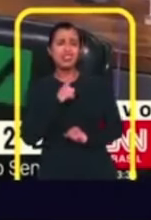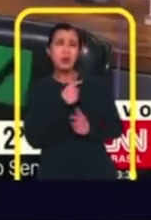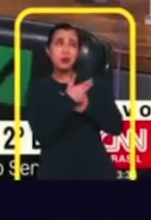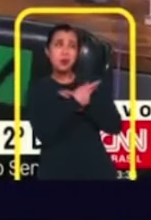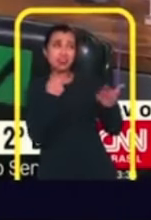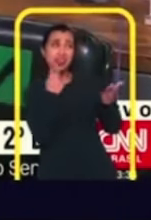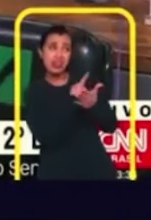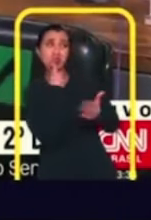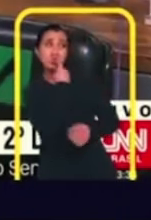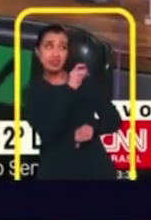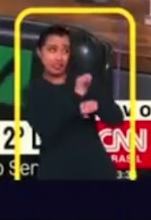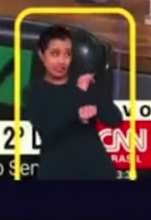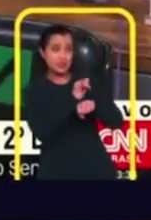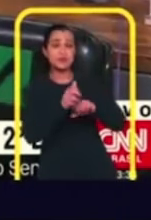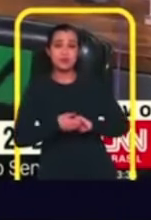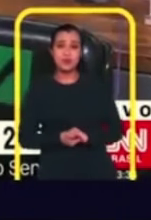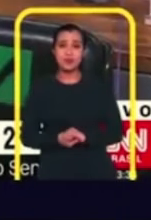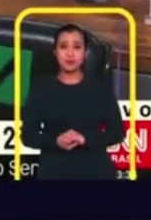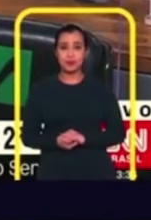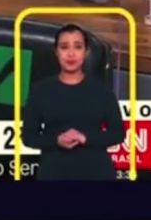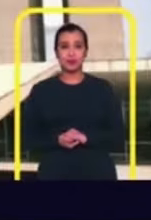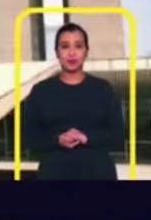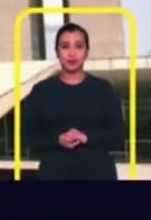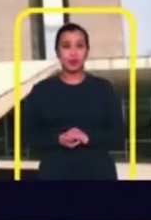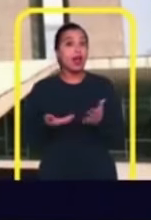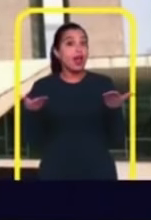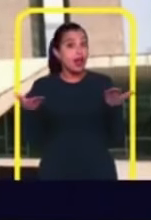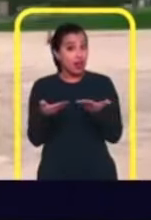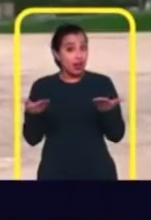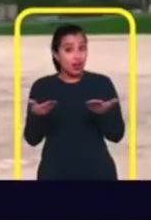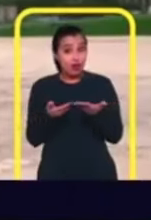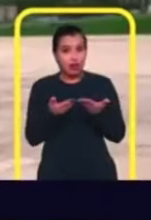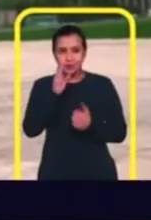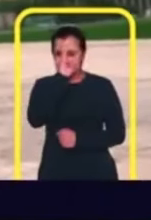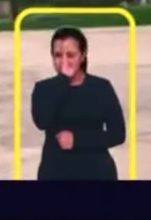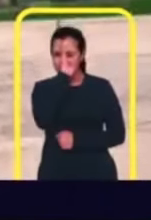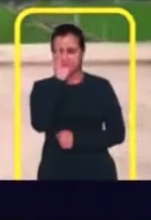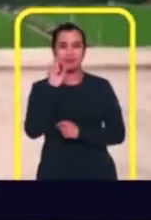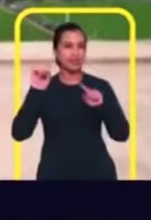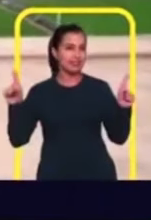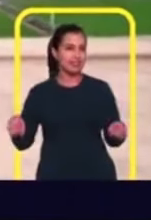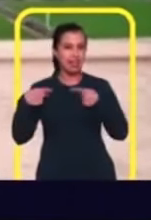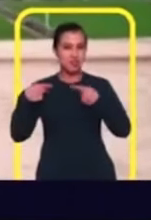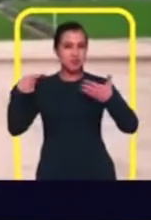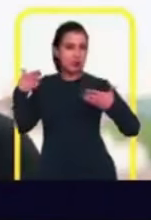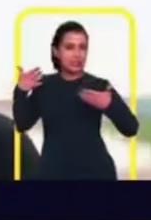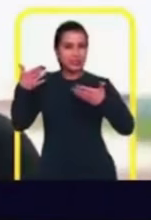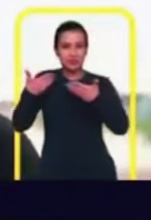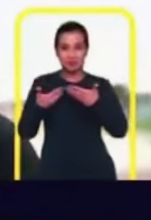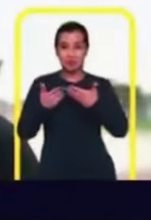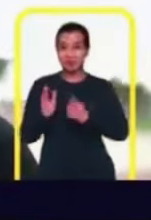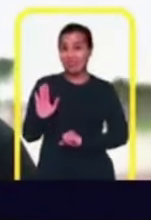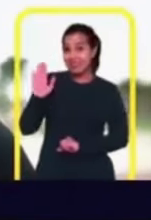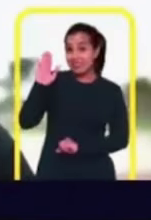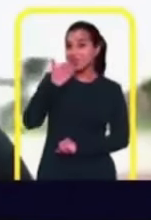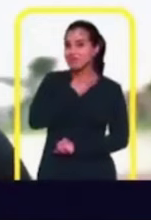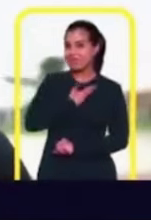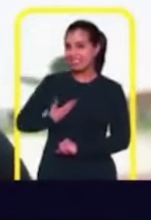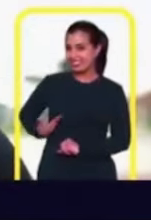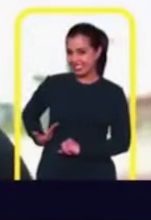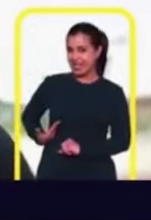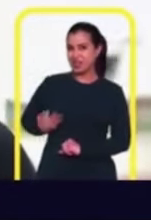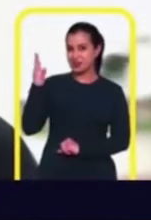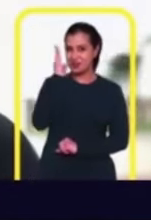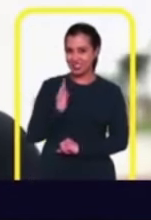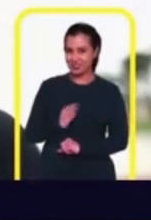Algo deu errado na sua estratégia, general. E agora, o maior desafio de toda a minha vida. Sou candidata à